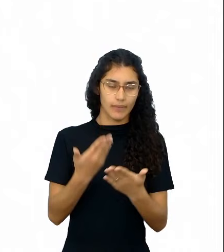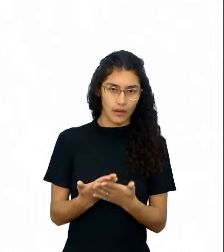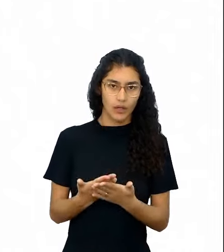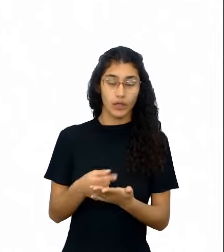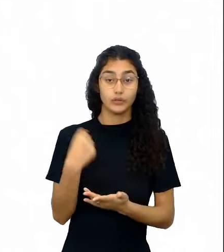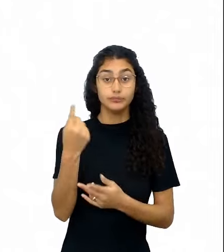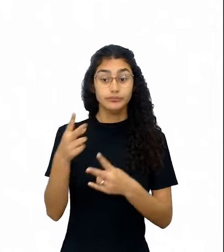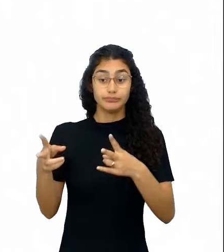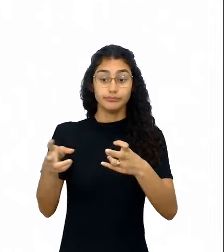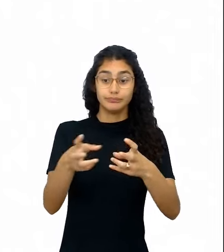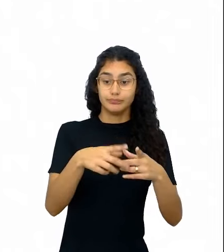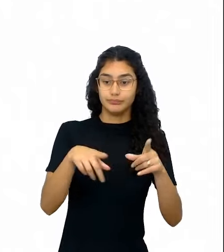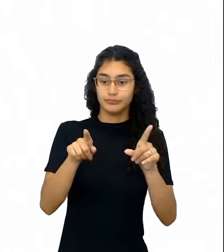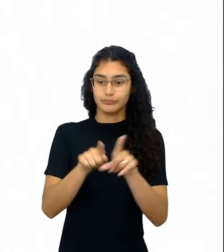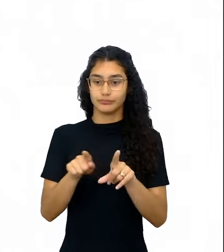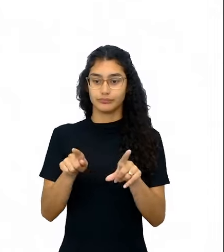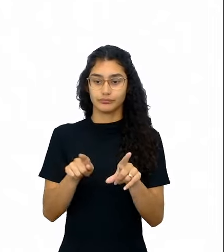nós vamos